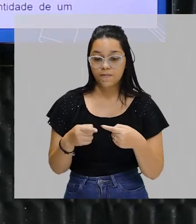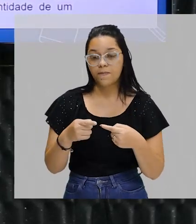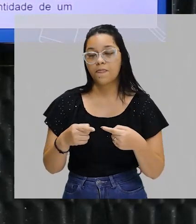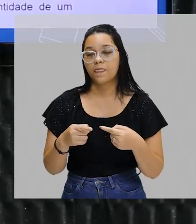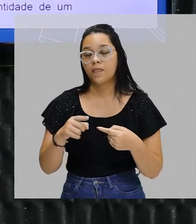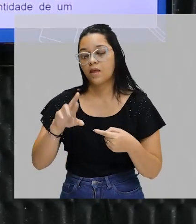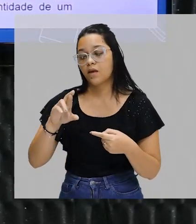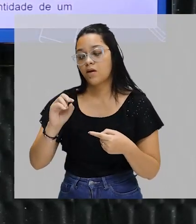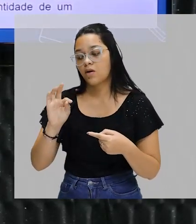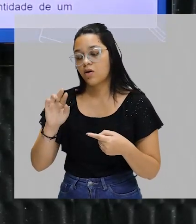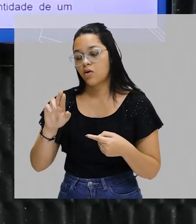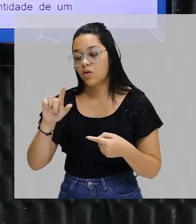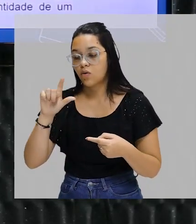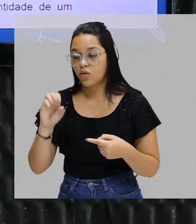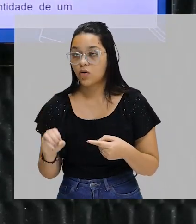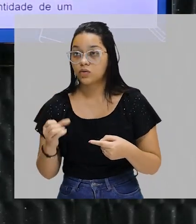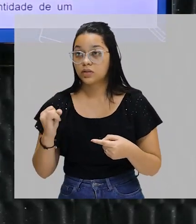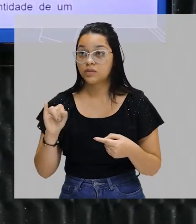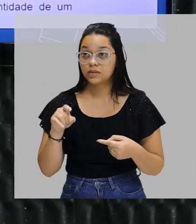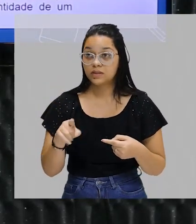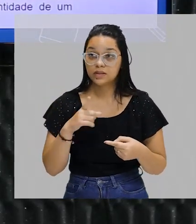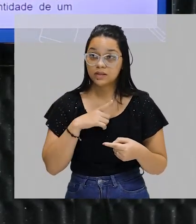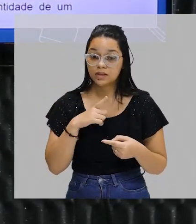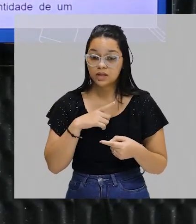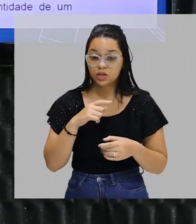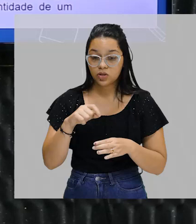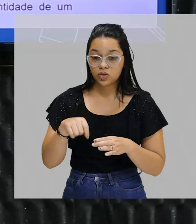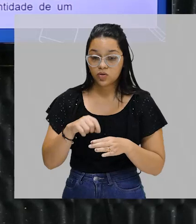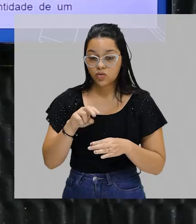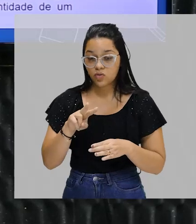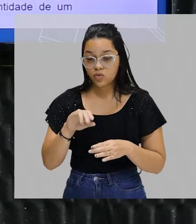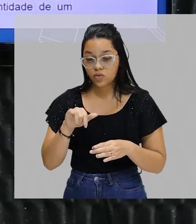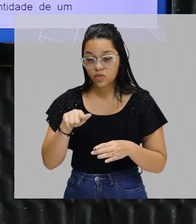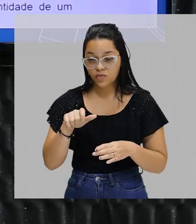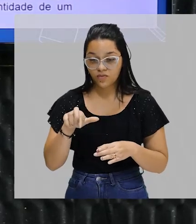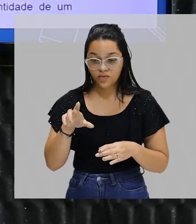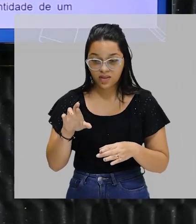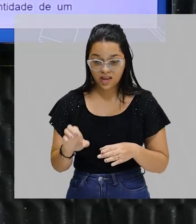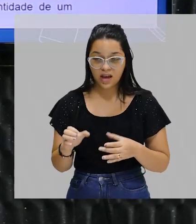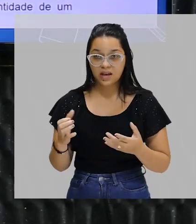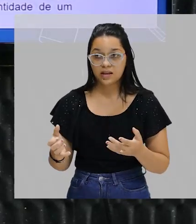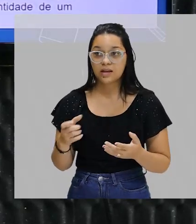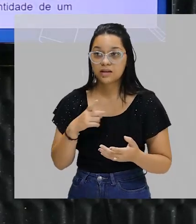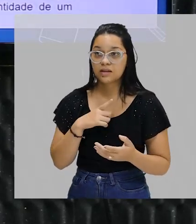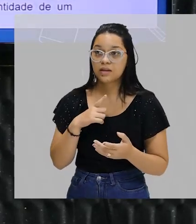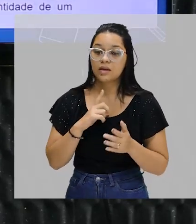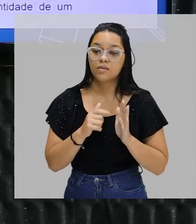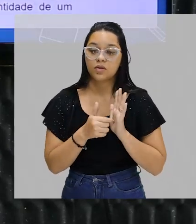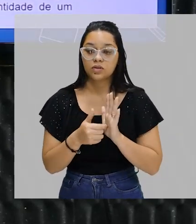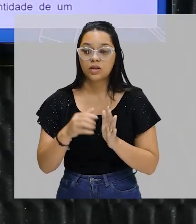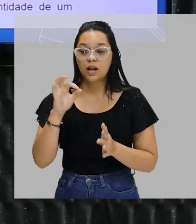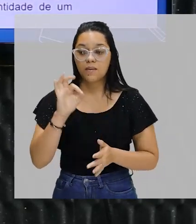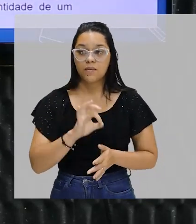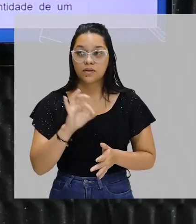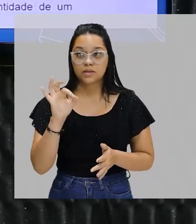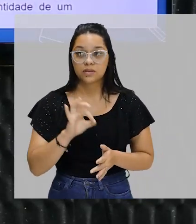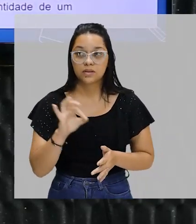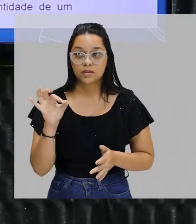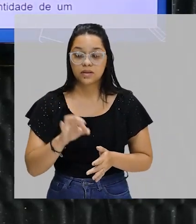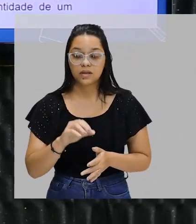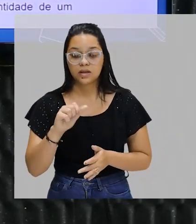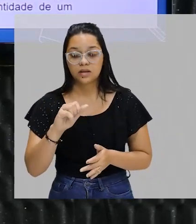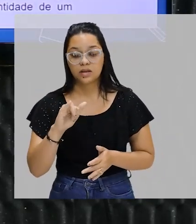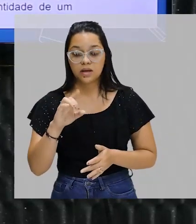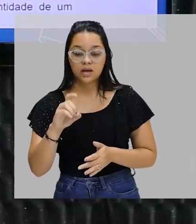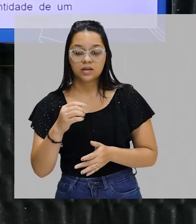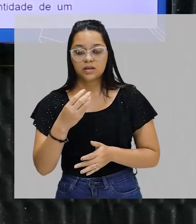Se você pegar o rótulo de um vinagre, lá vai estar acusando porcentagem de ácido